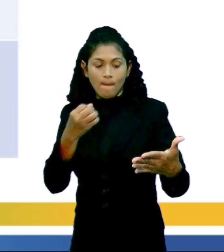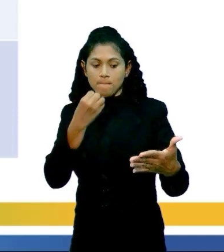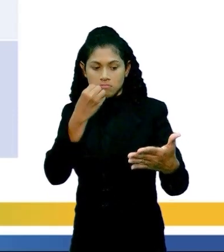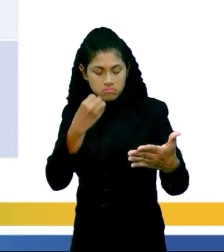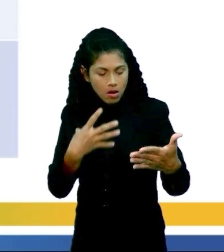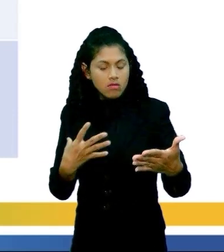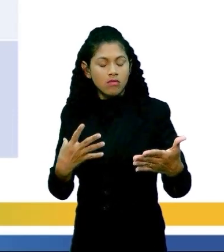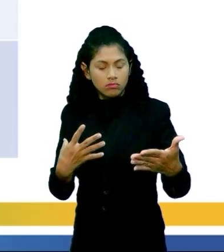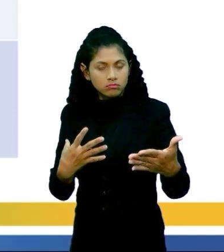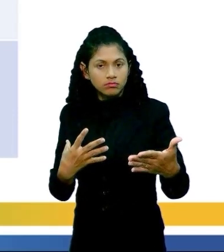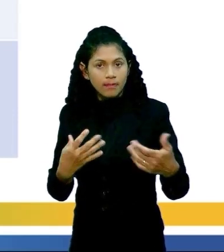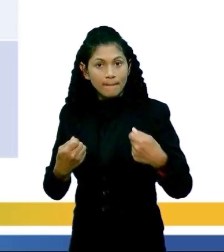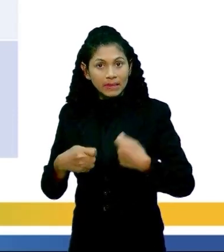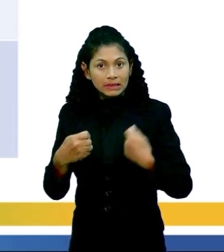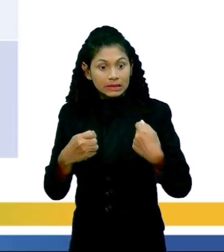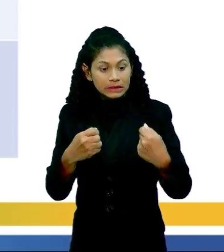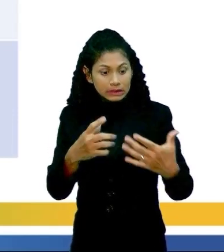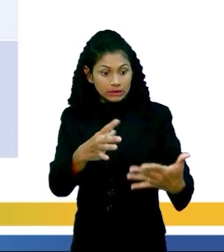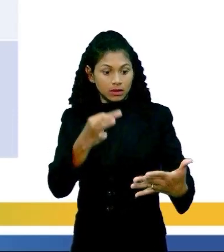chame a atenção.